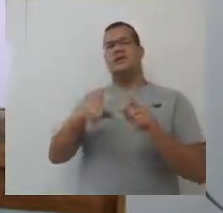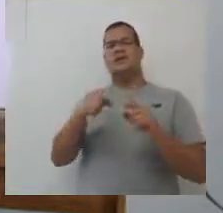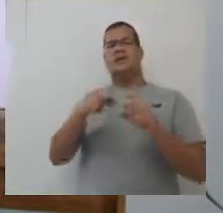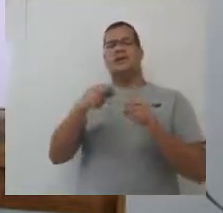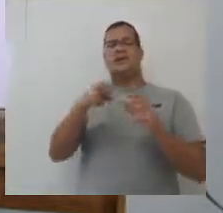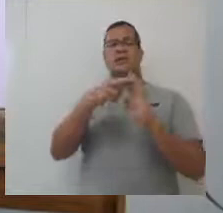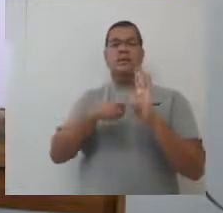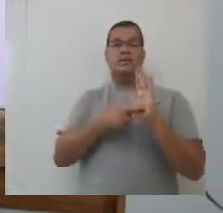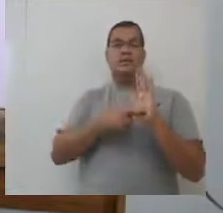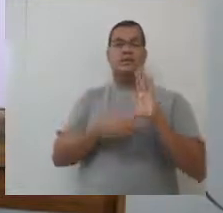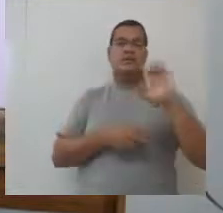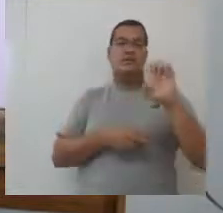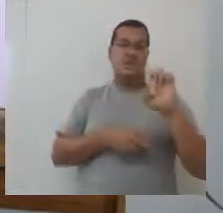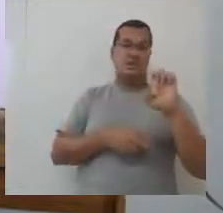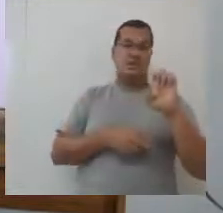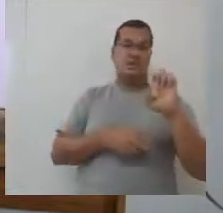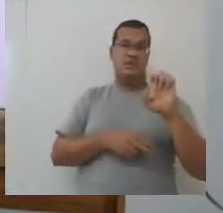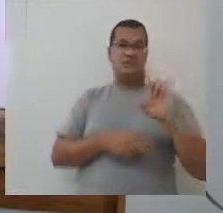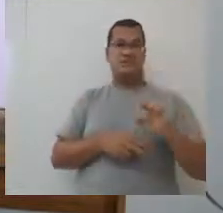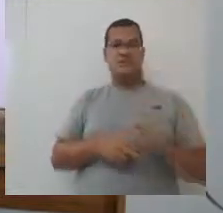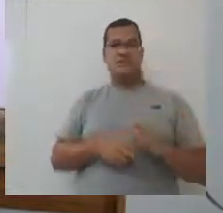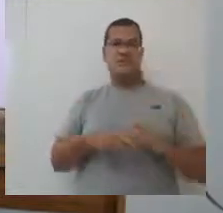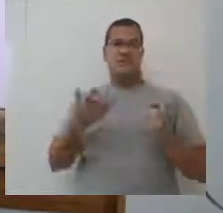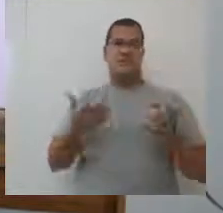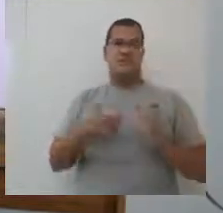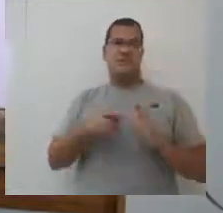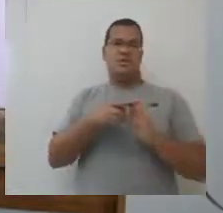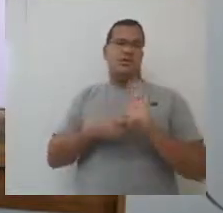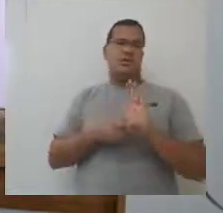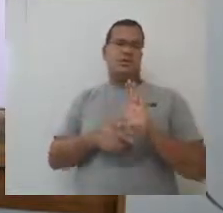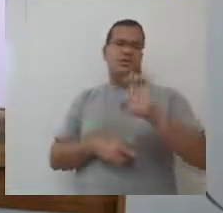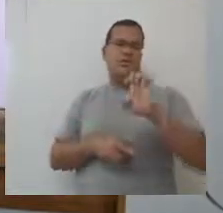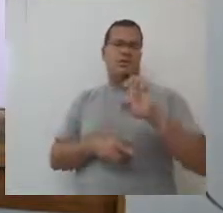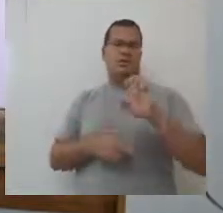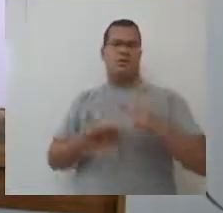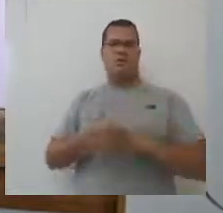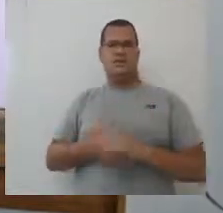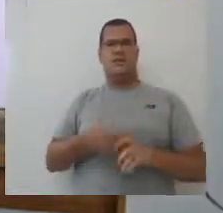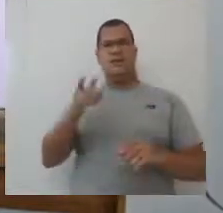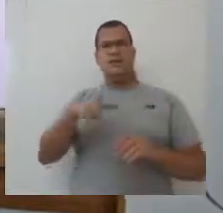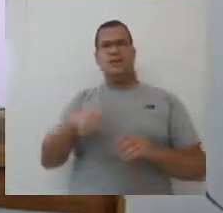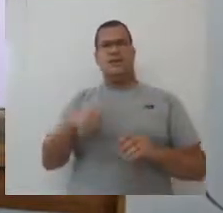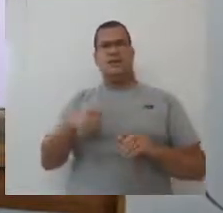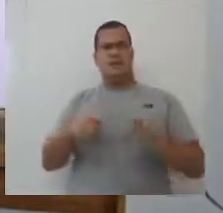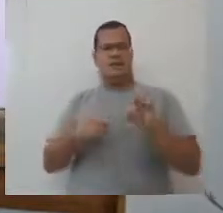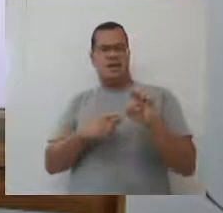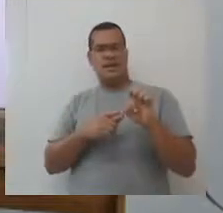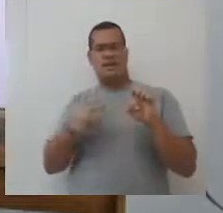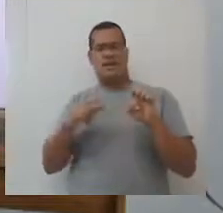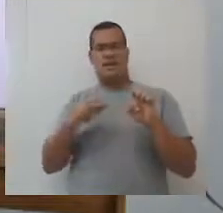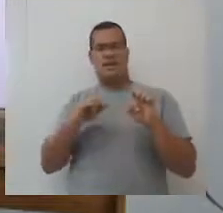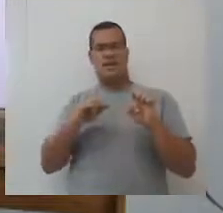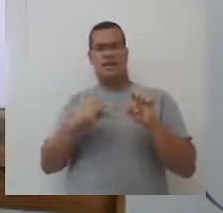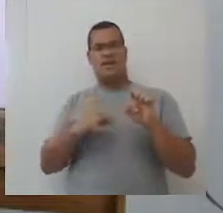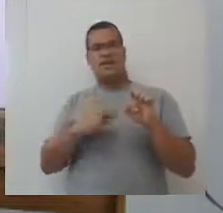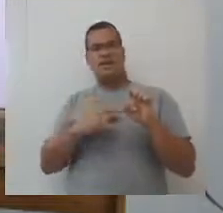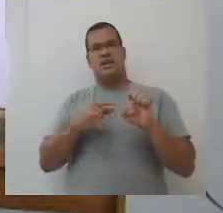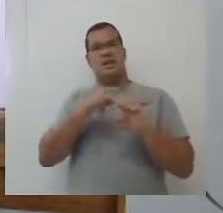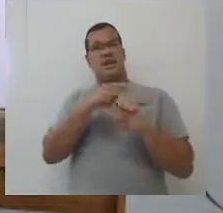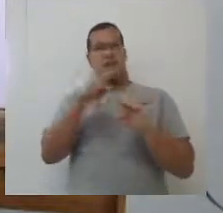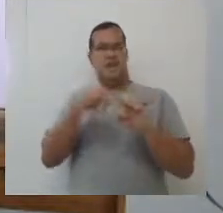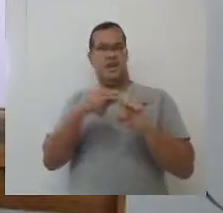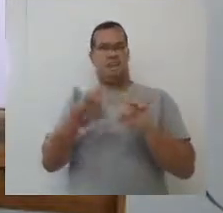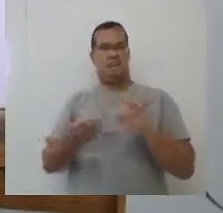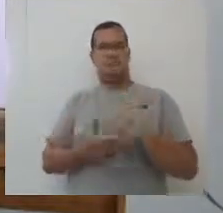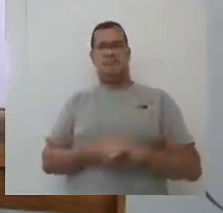do I. Então, ou melhor, regra do E, né? Eu falo regra do I porque é vício em linguagem. Antes que Luiz me mate aí, regra do E, tá?